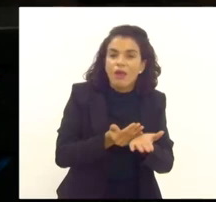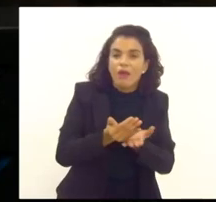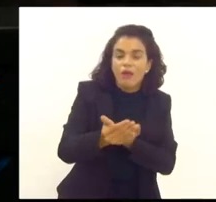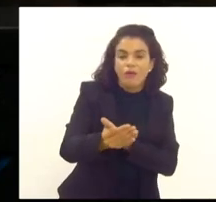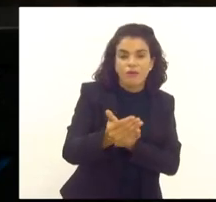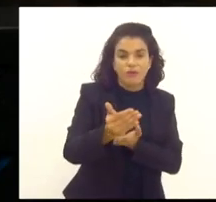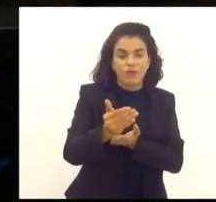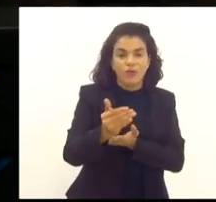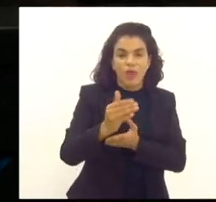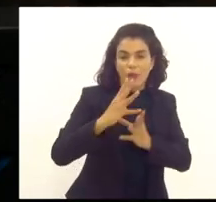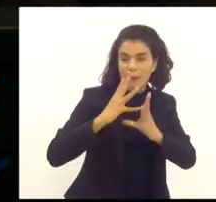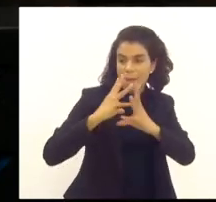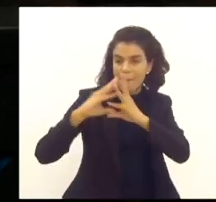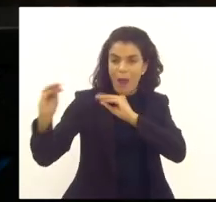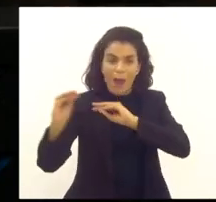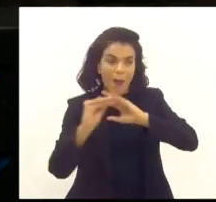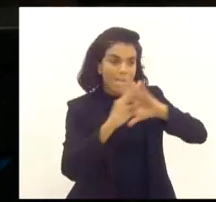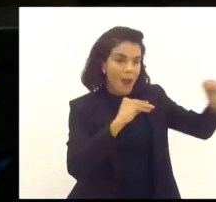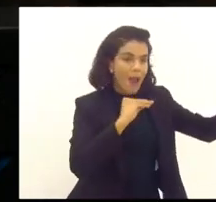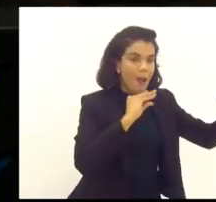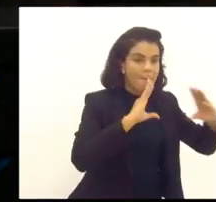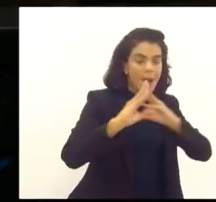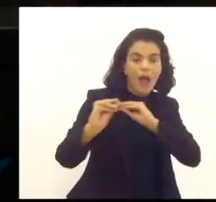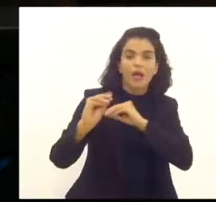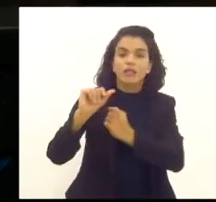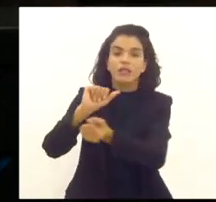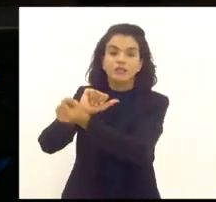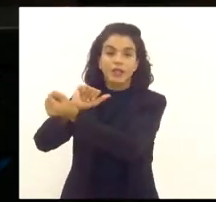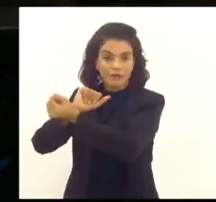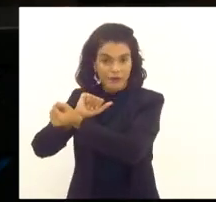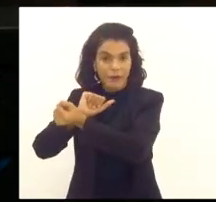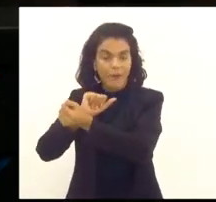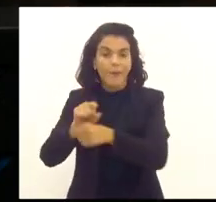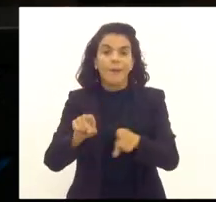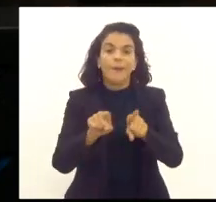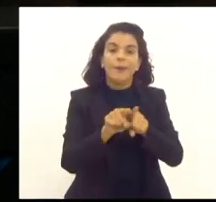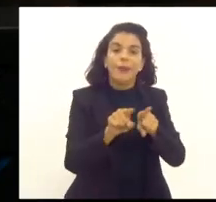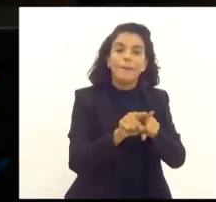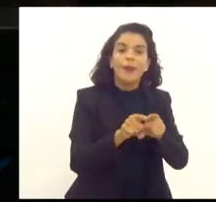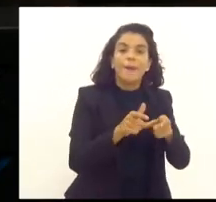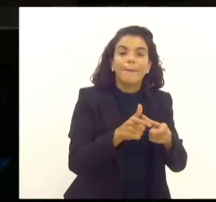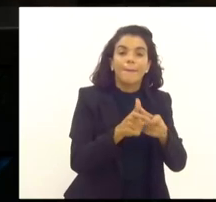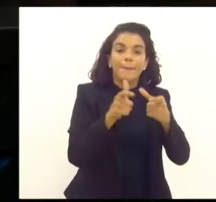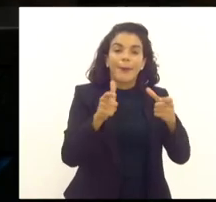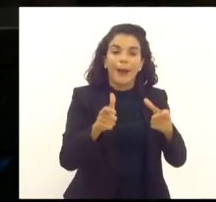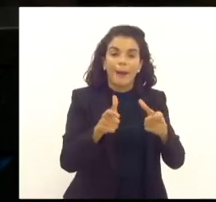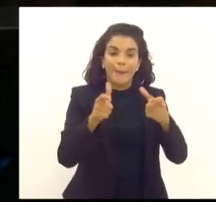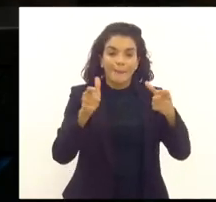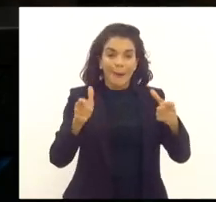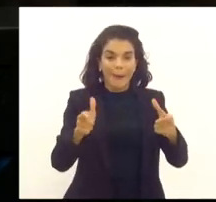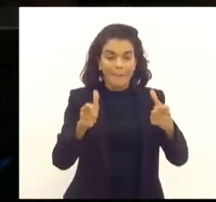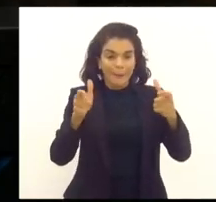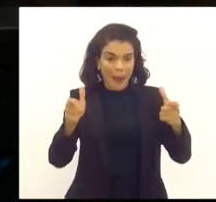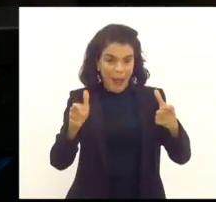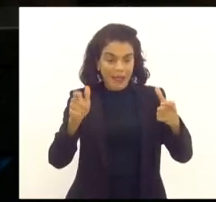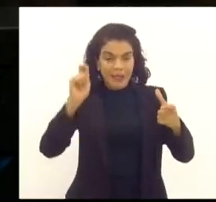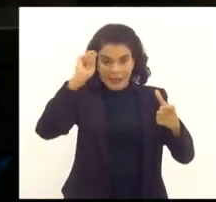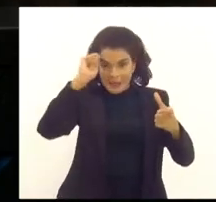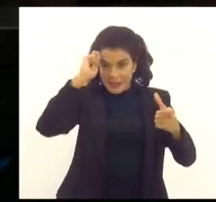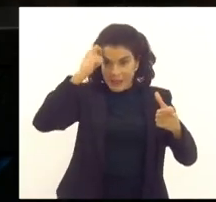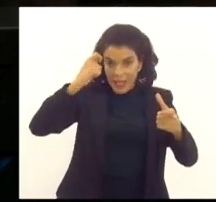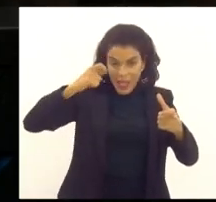de Fugas da escravidão ou até mesmo aumentando o volume de negros